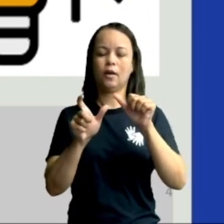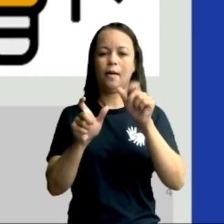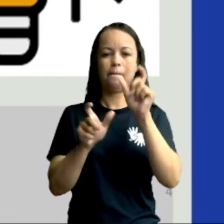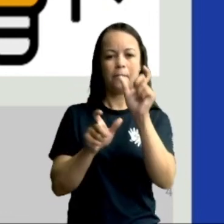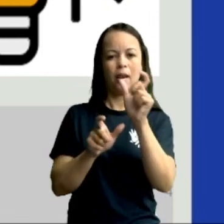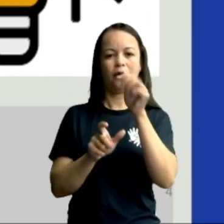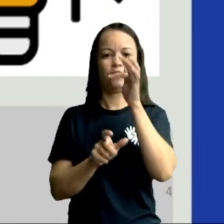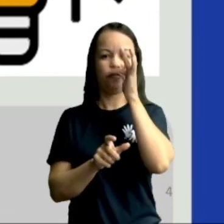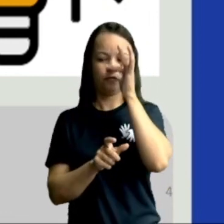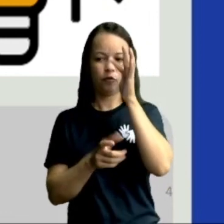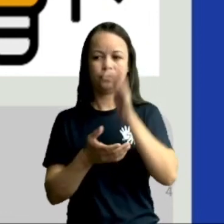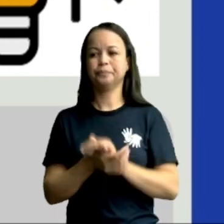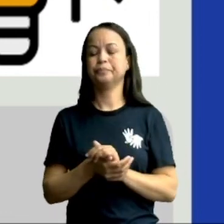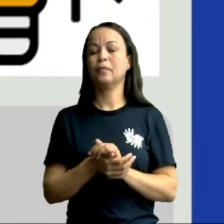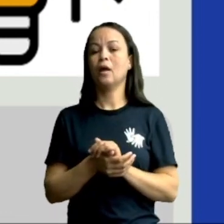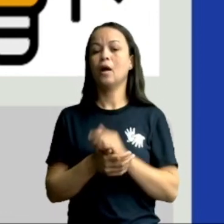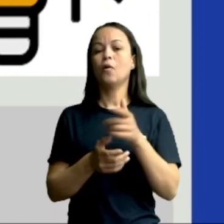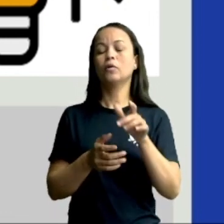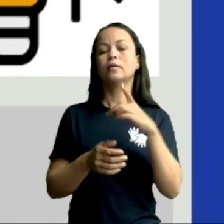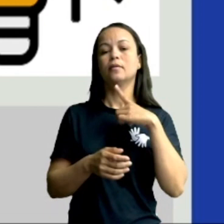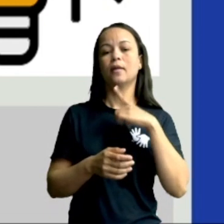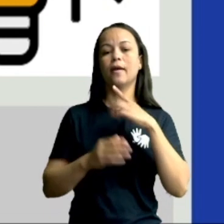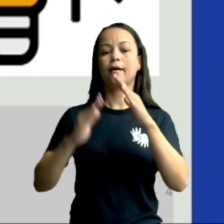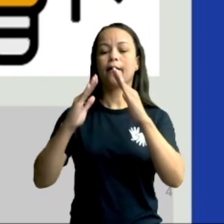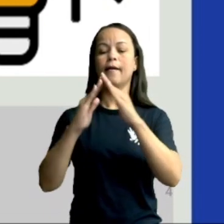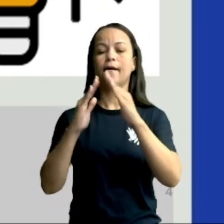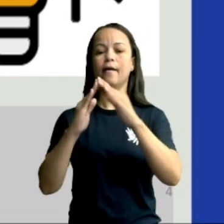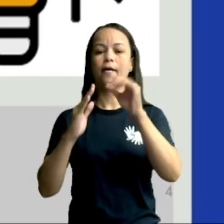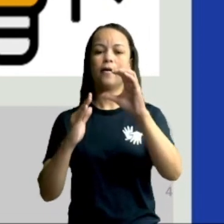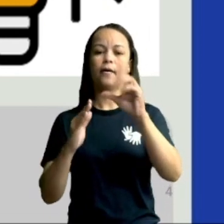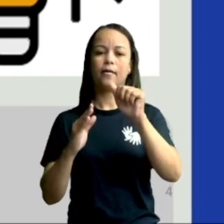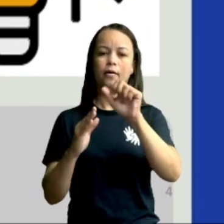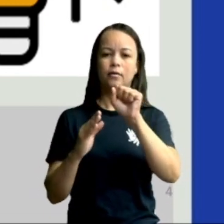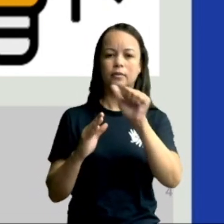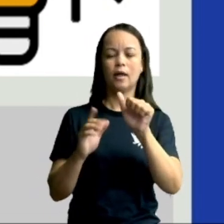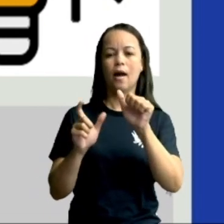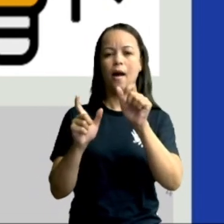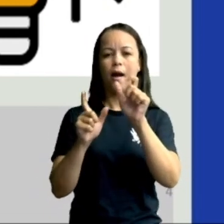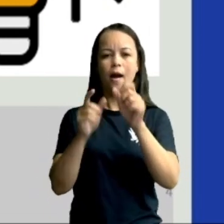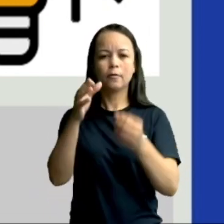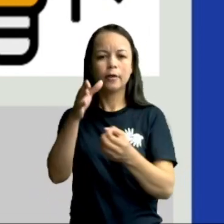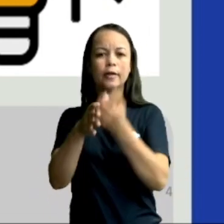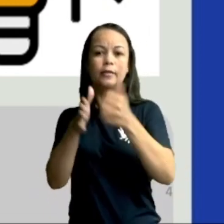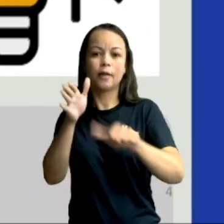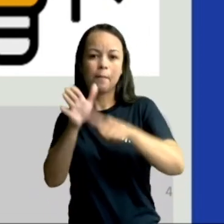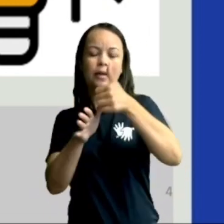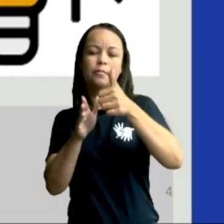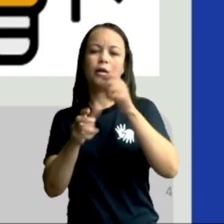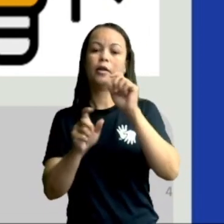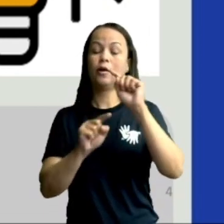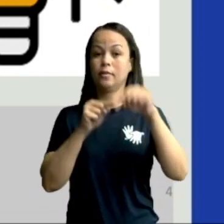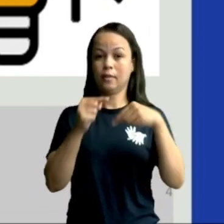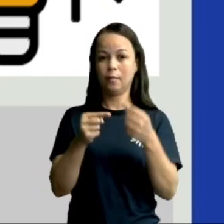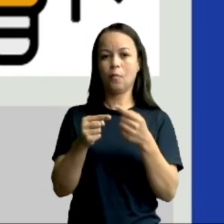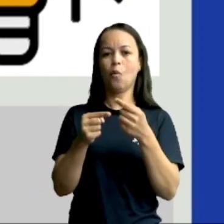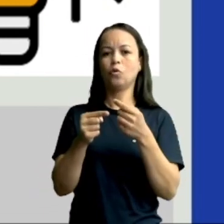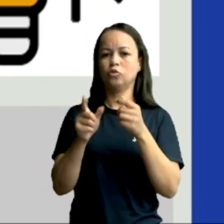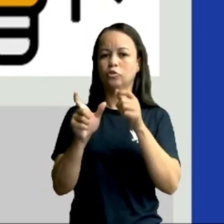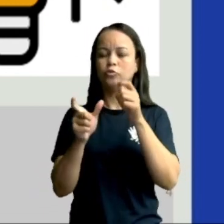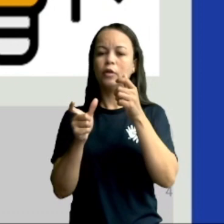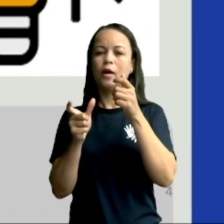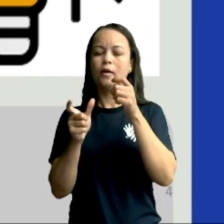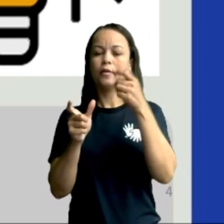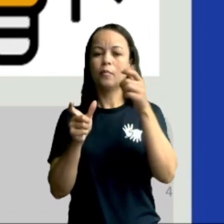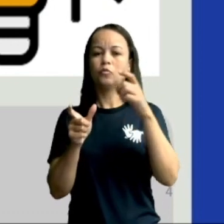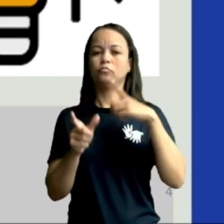bom? Casa, ela é uma palavra primitiva, pois ela não se deriva de nenhuma outra. E depois temos casebre,